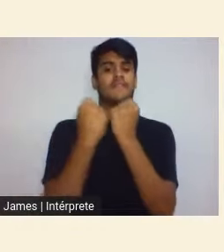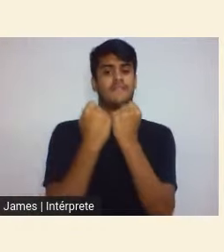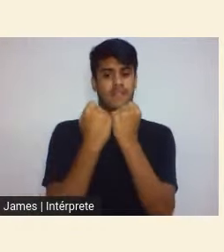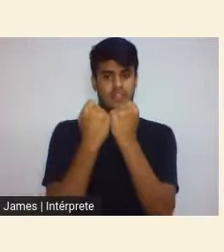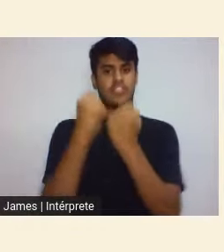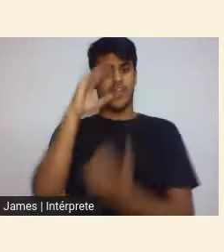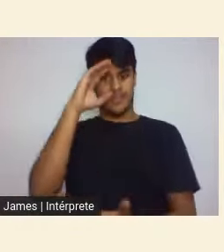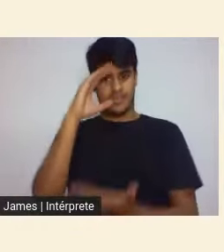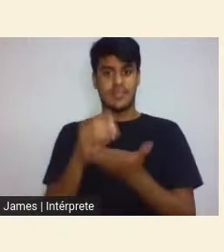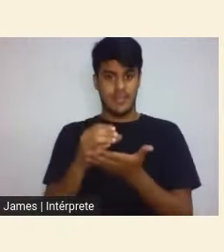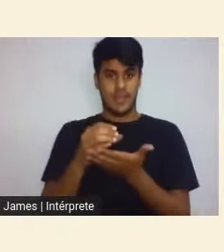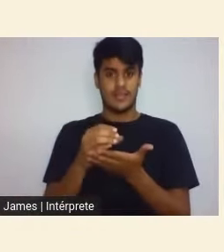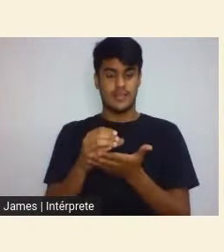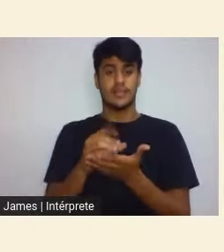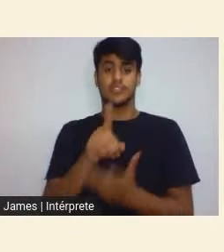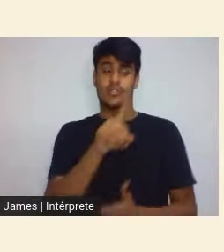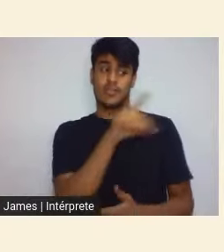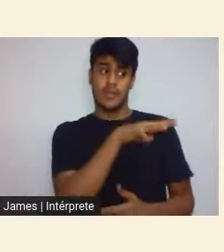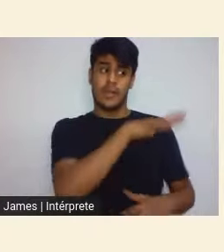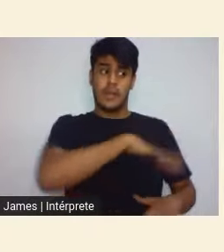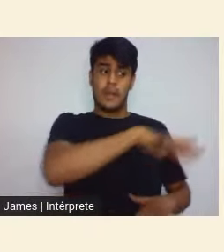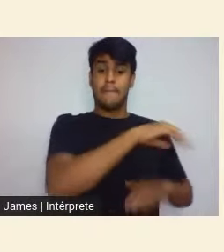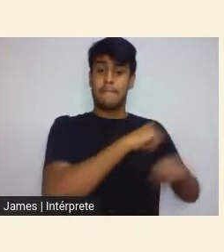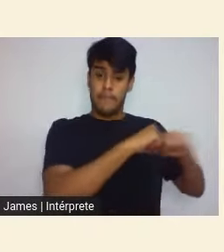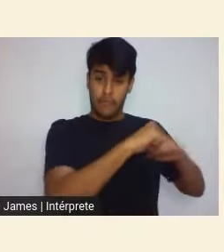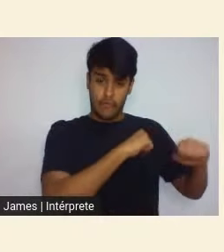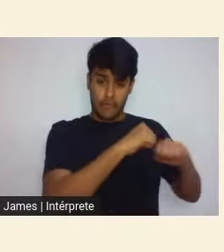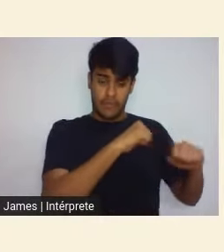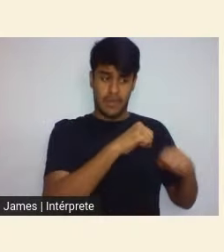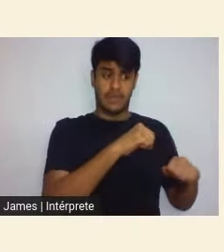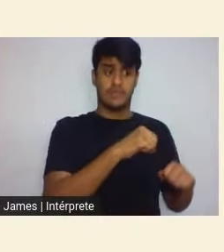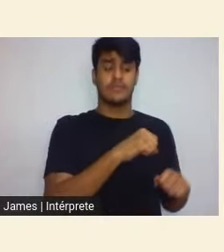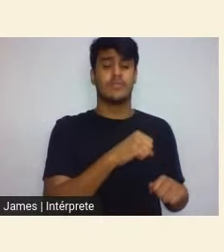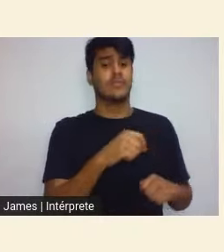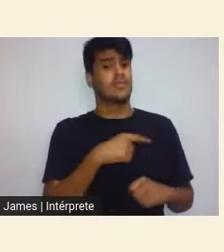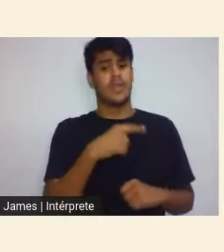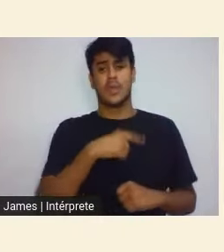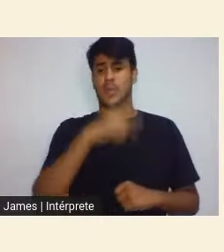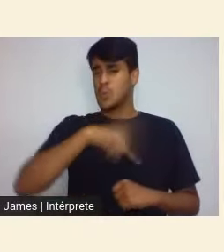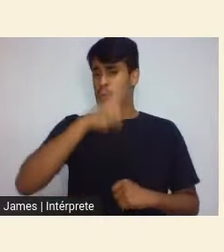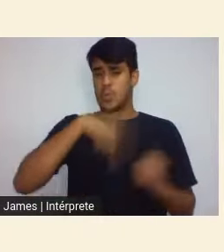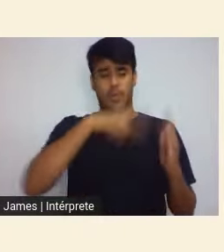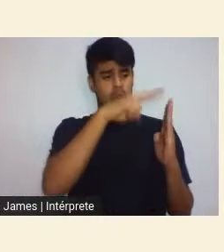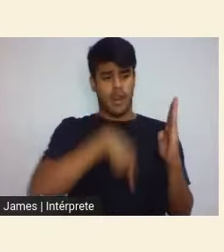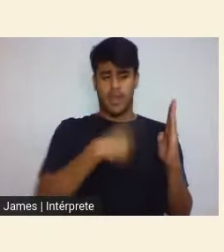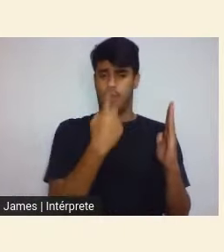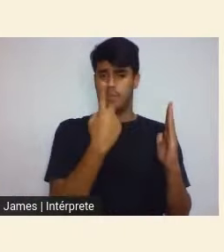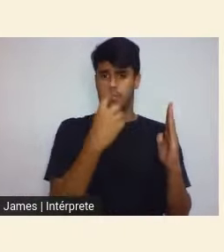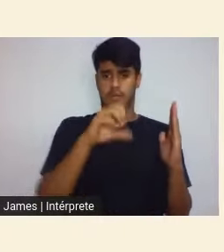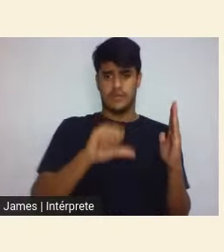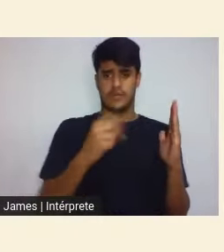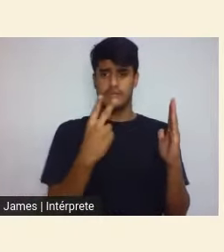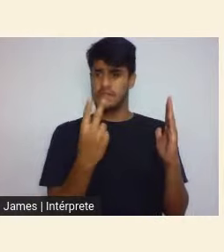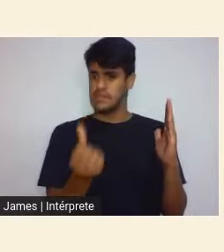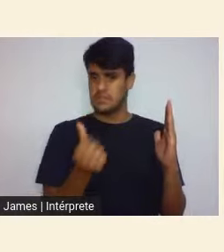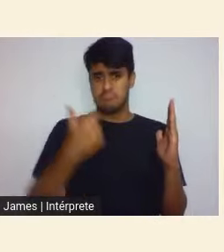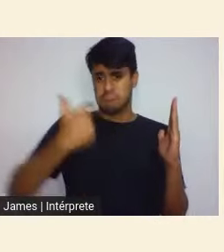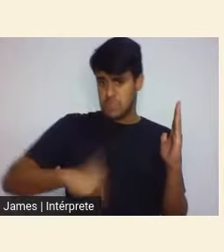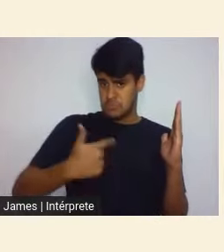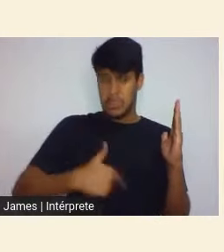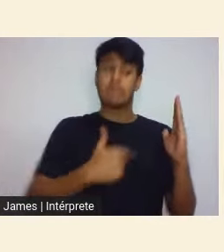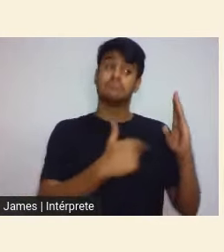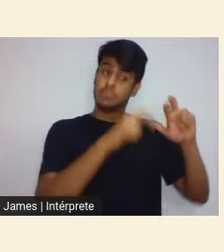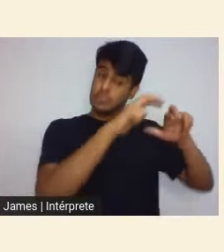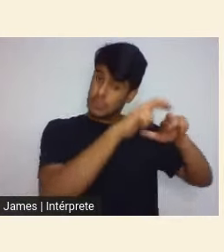esse manifesto regionalista nunca foi lido na Semana Regionalista de 1926, né, e que,